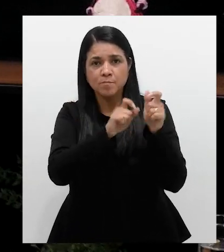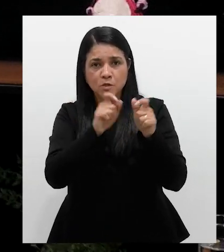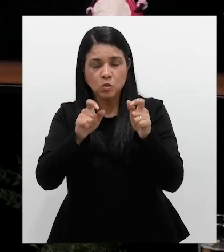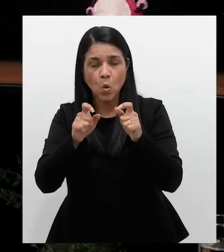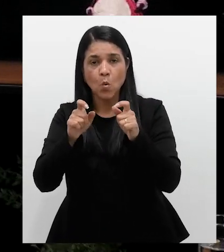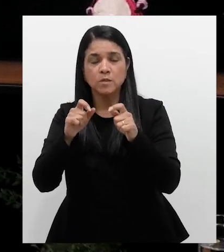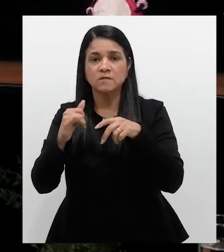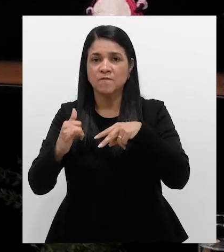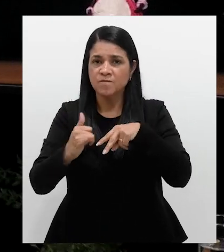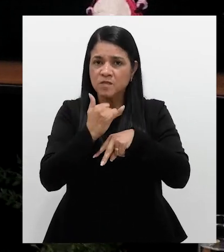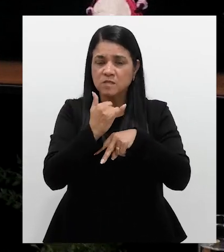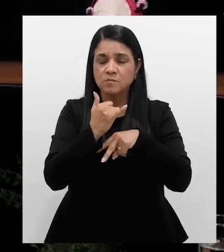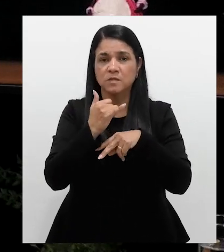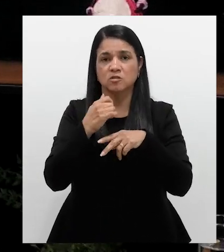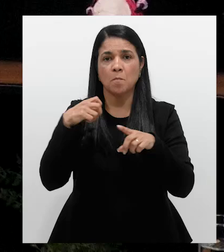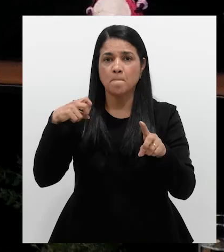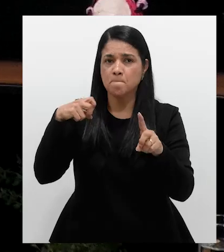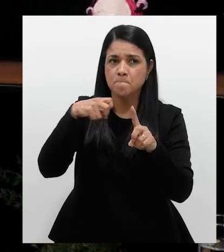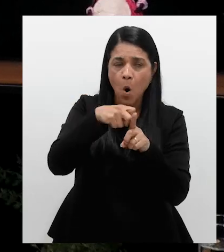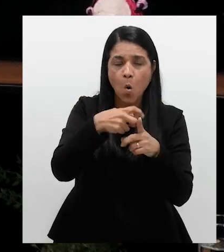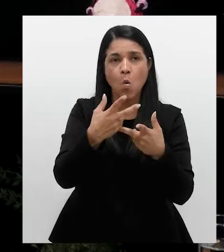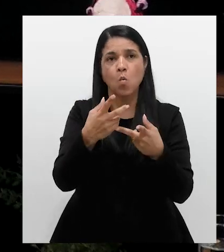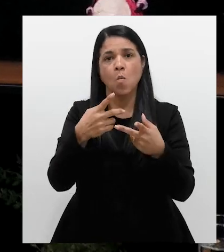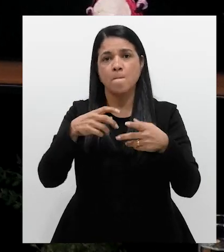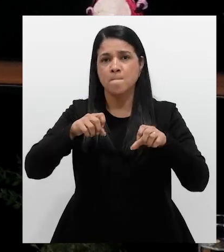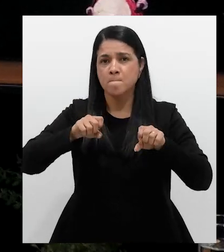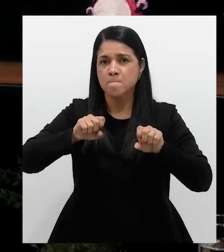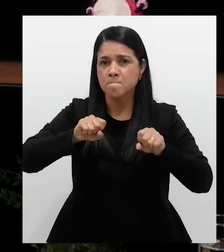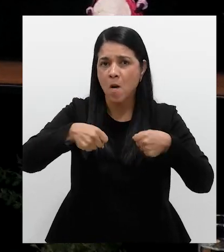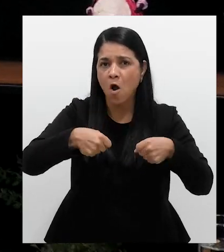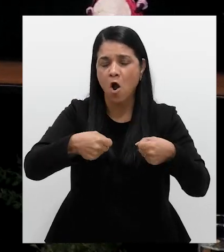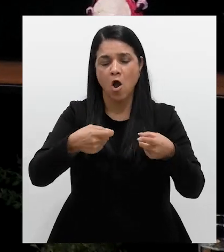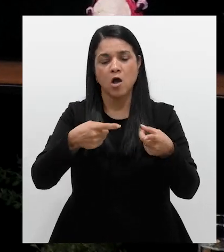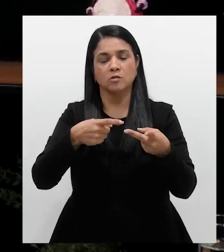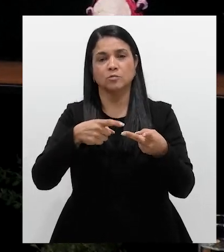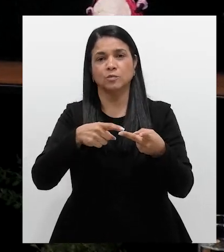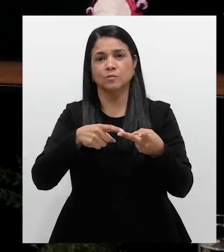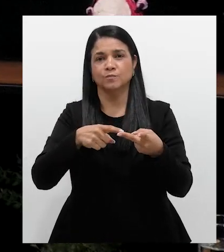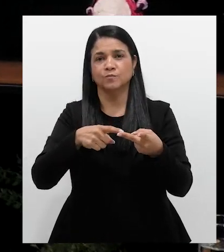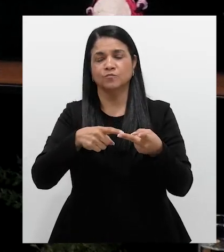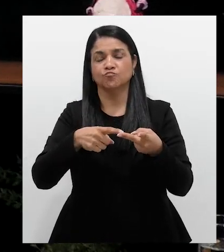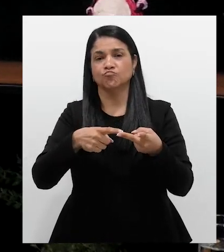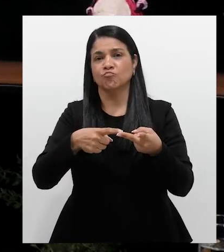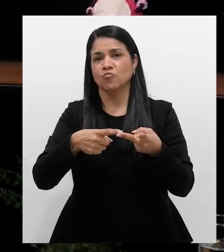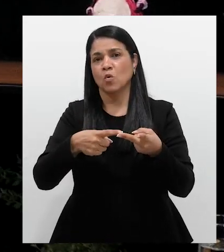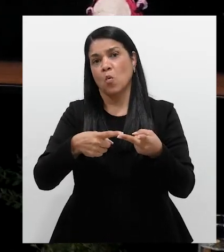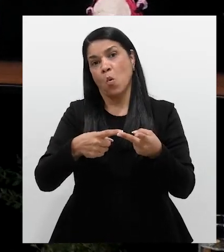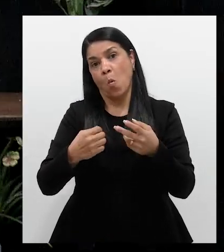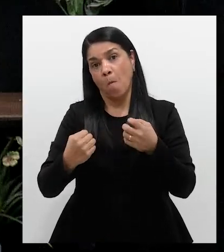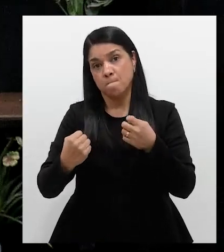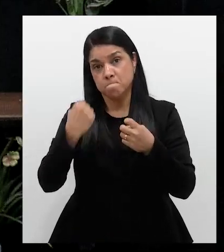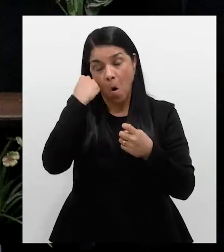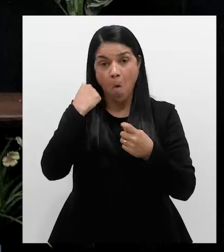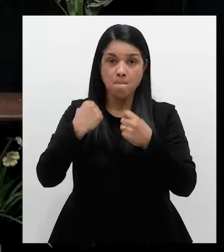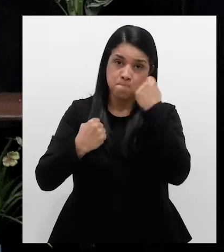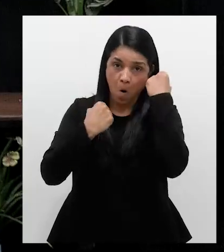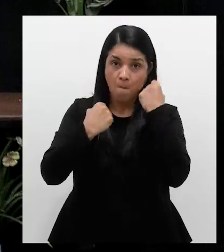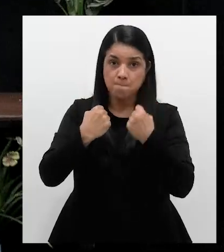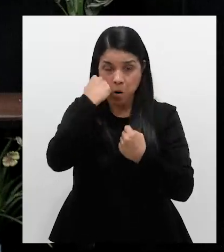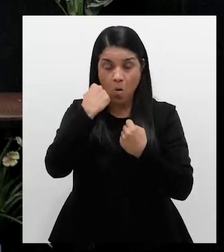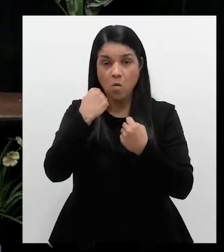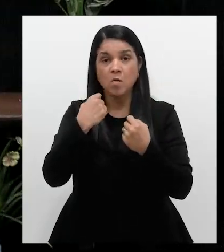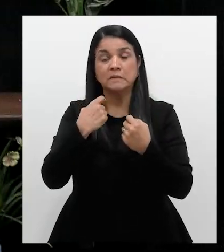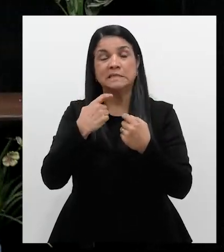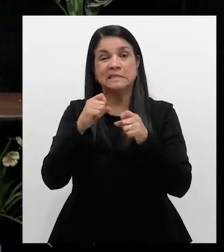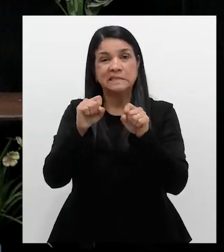que são vítimas de acidentes no geral, como um acidente automobilístico ou uma agressão, né,